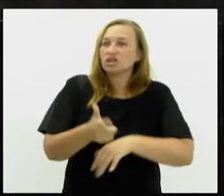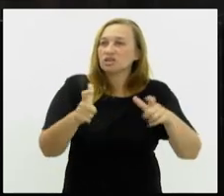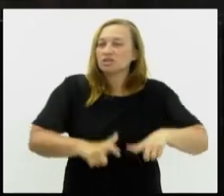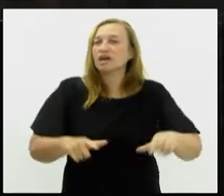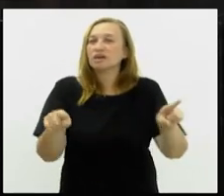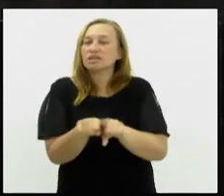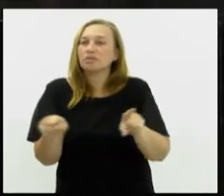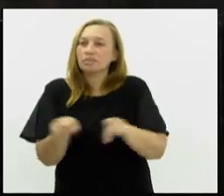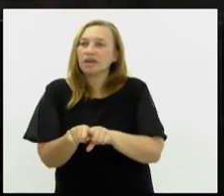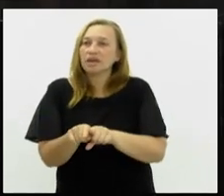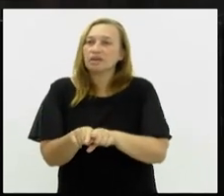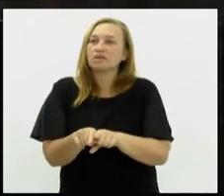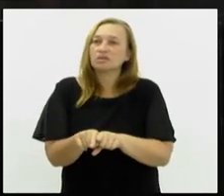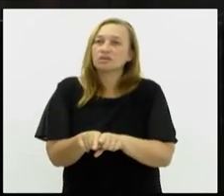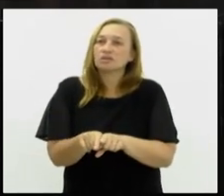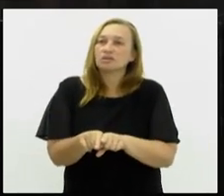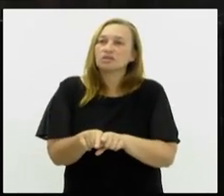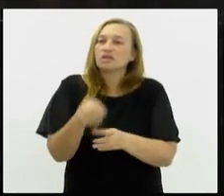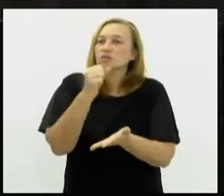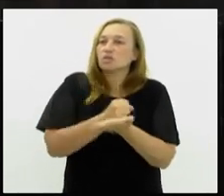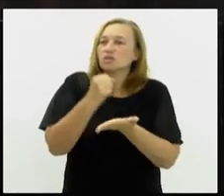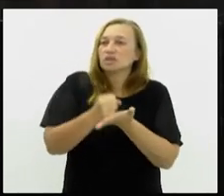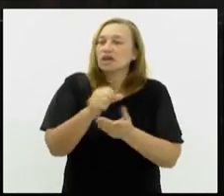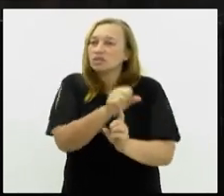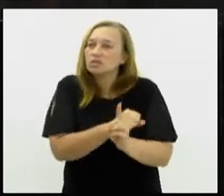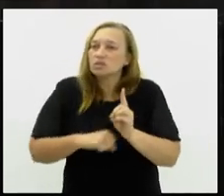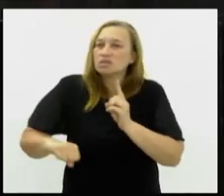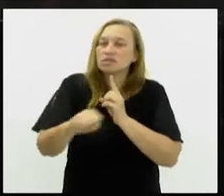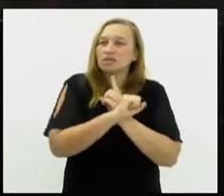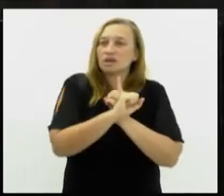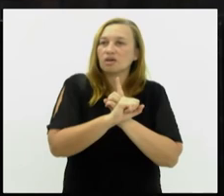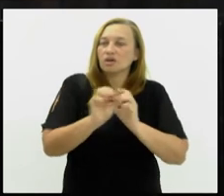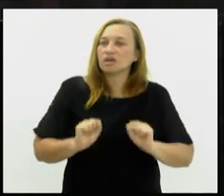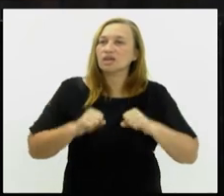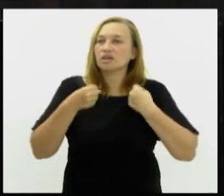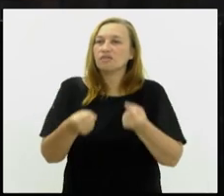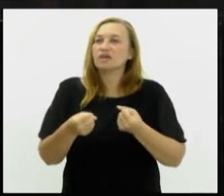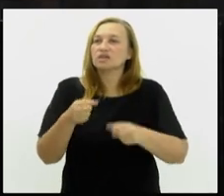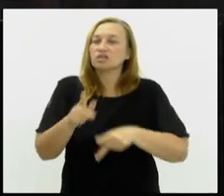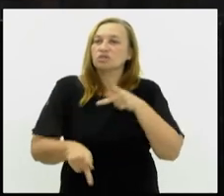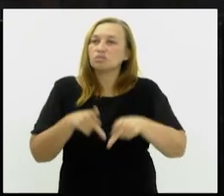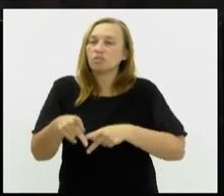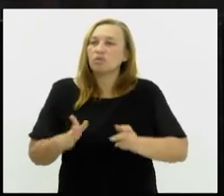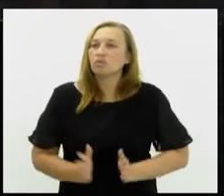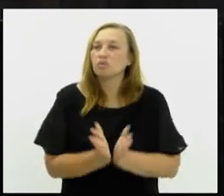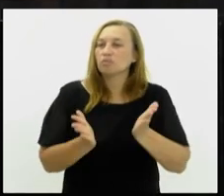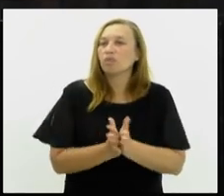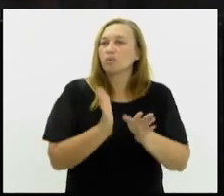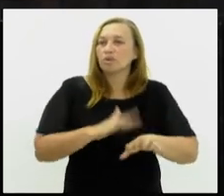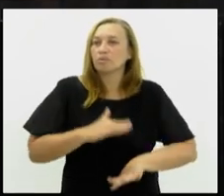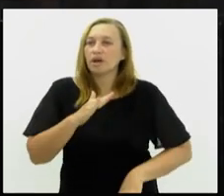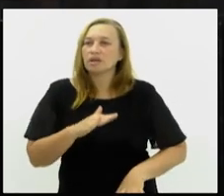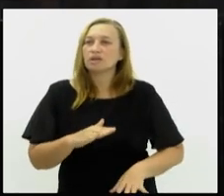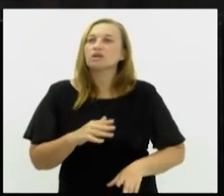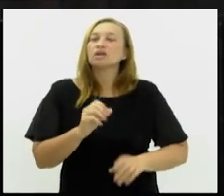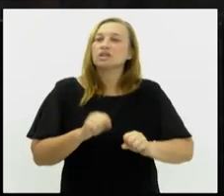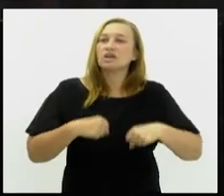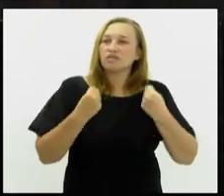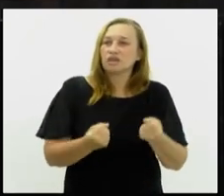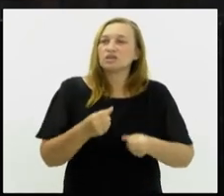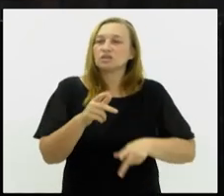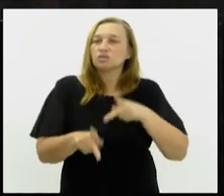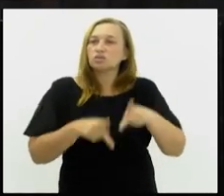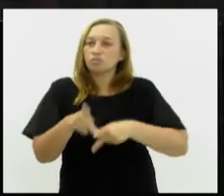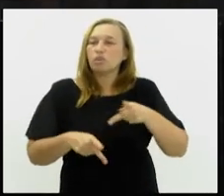também faça um contrato social em defesa da população mais pobre, em defesa da população negra,